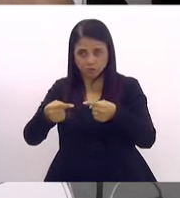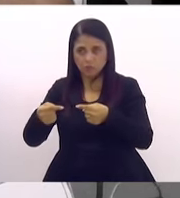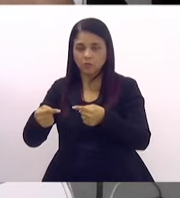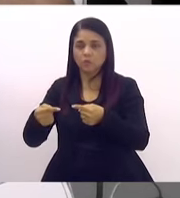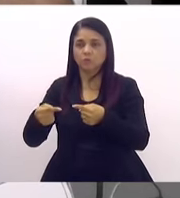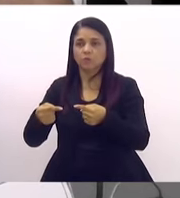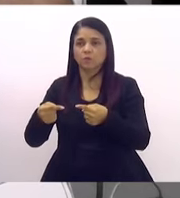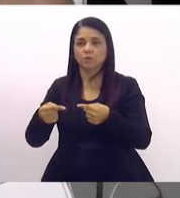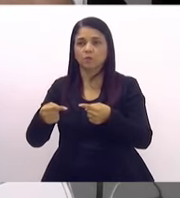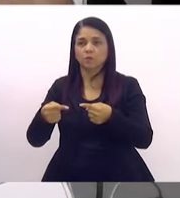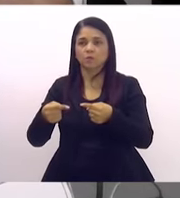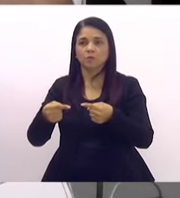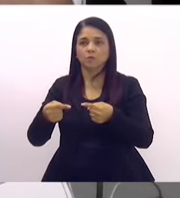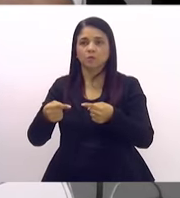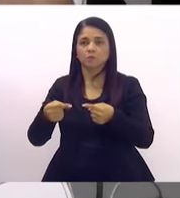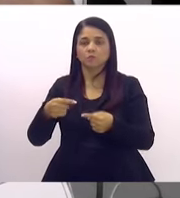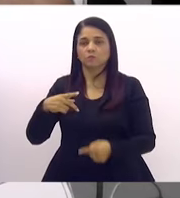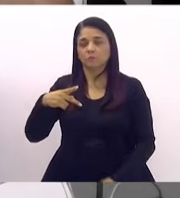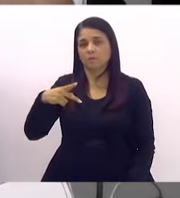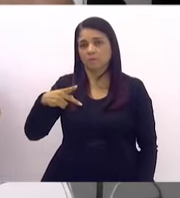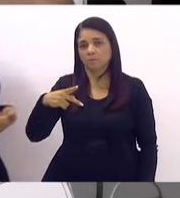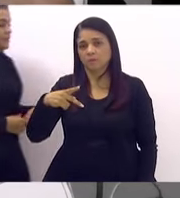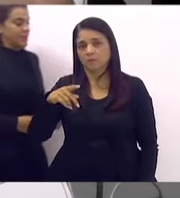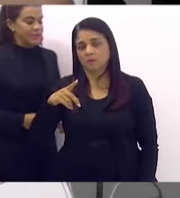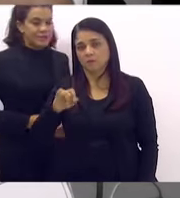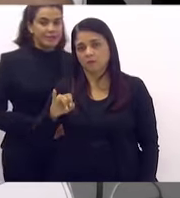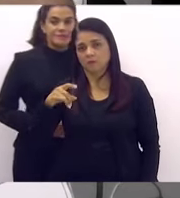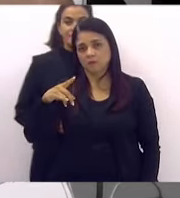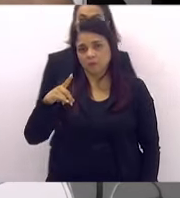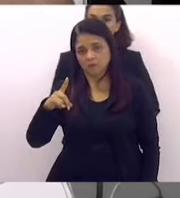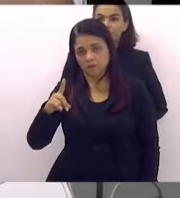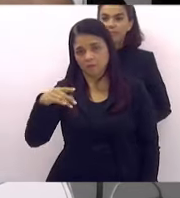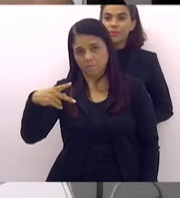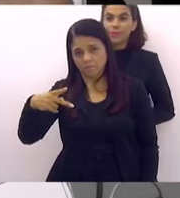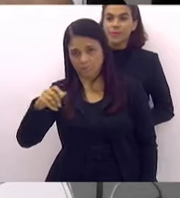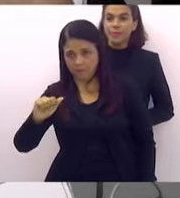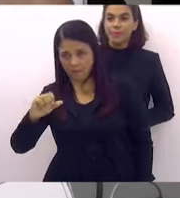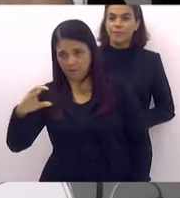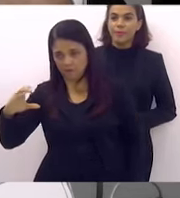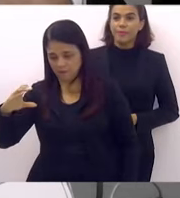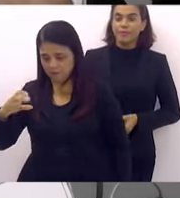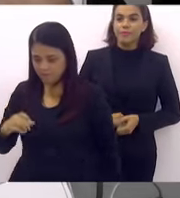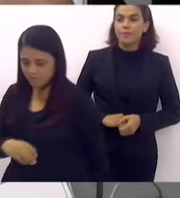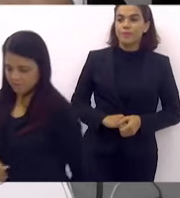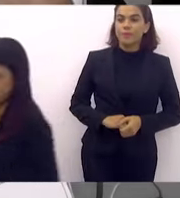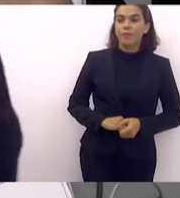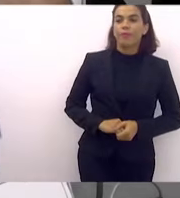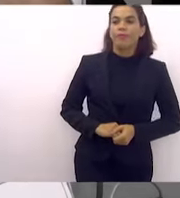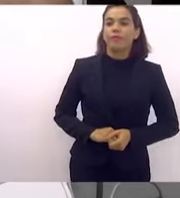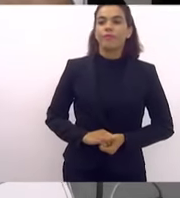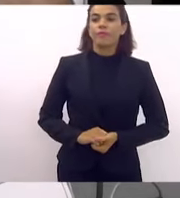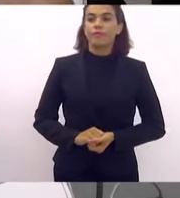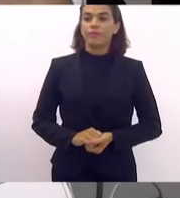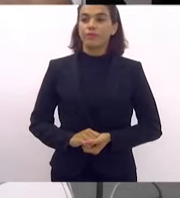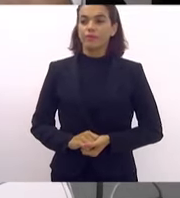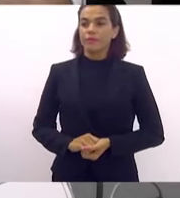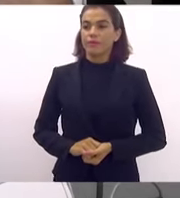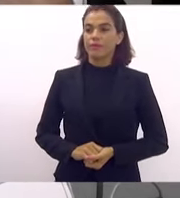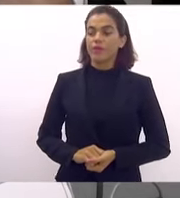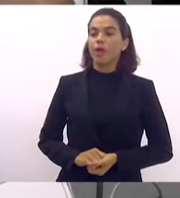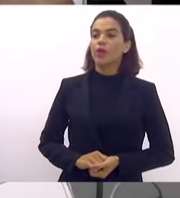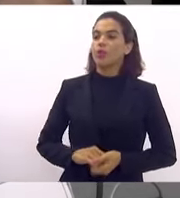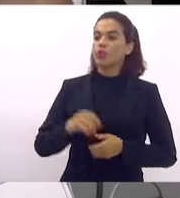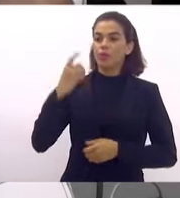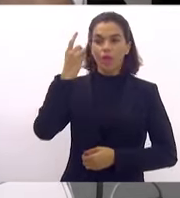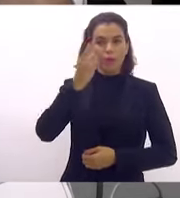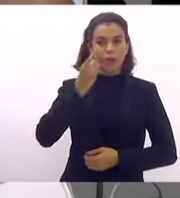vem do INEPAC. Então, acho que a decisão é acertada. Mas não viria, em hipótese nenhuma, óbice do